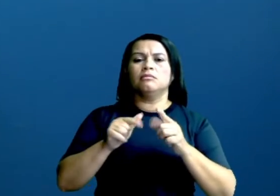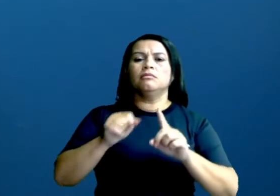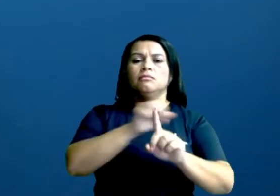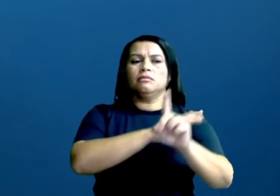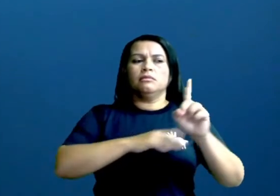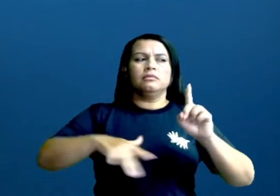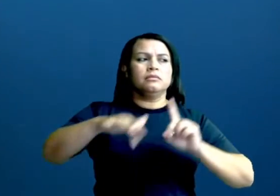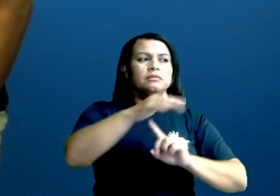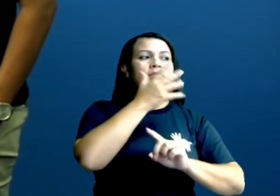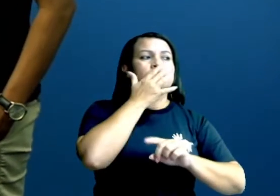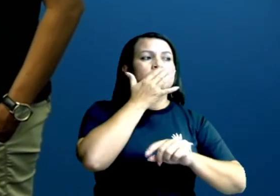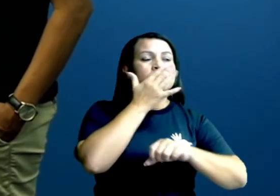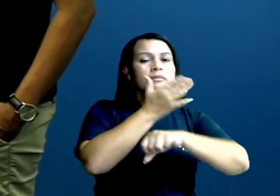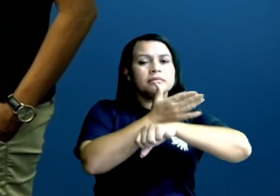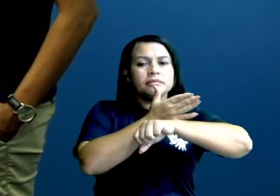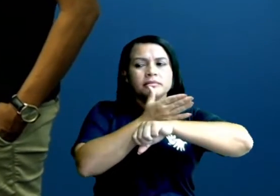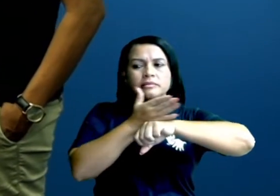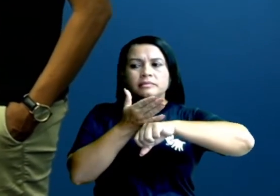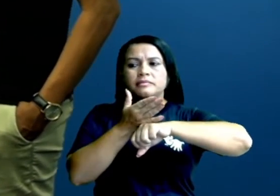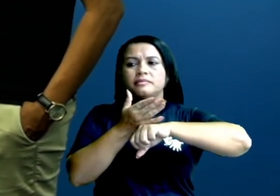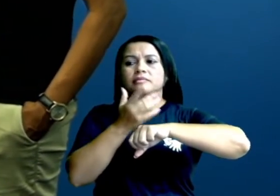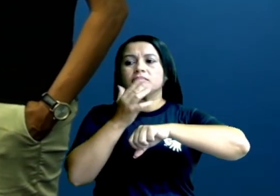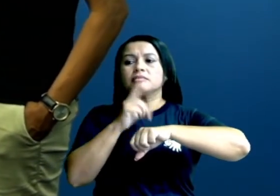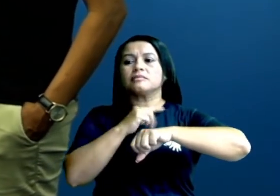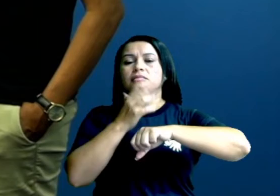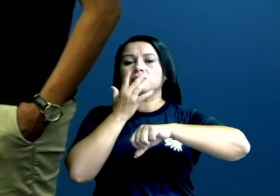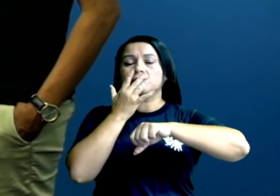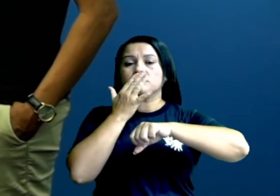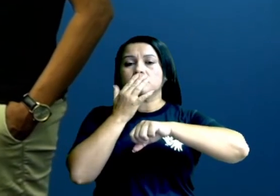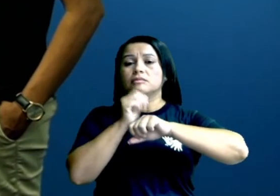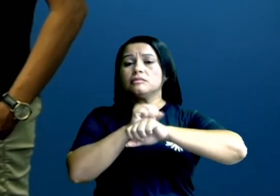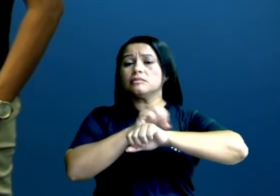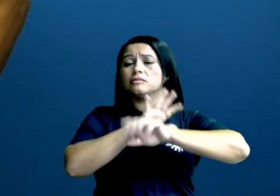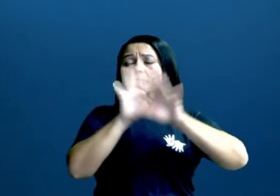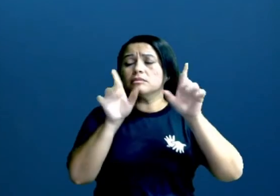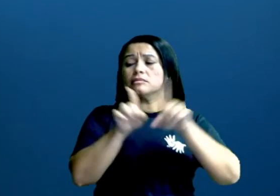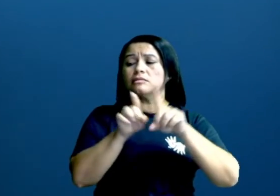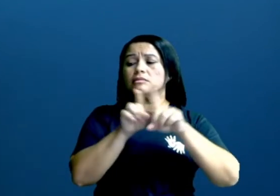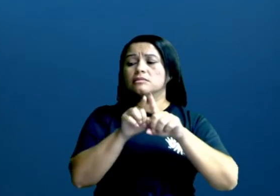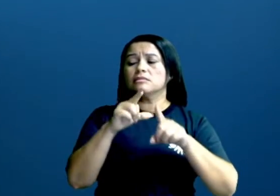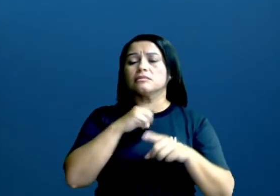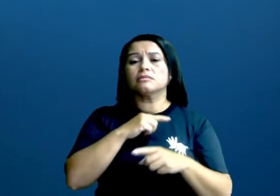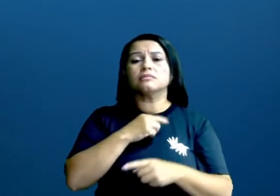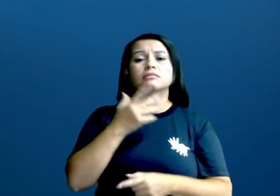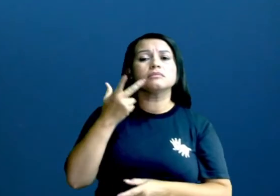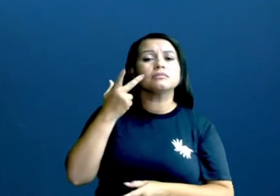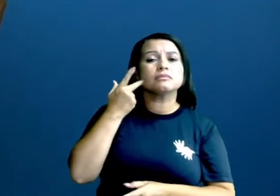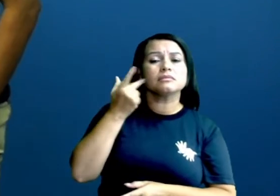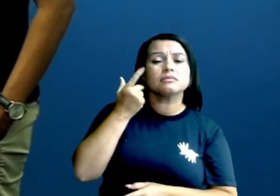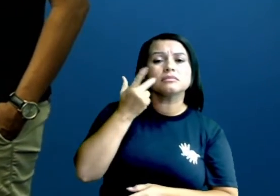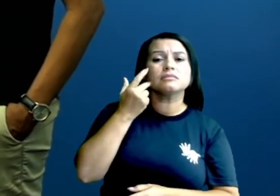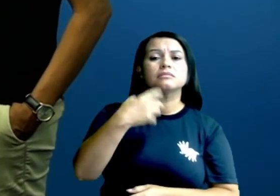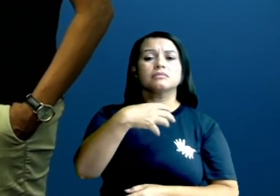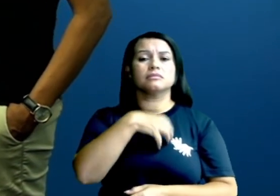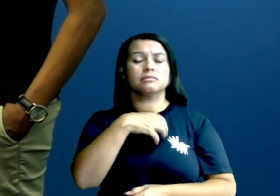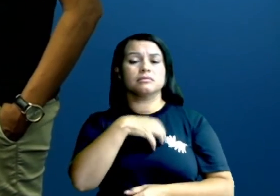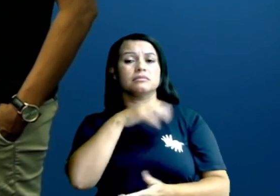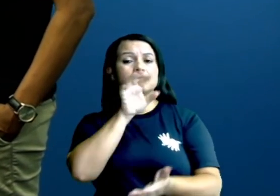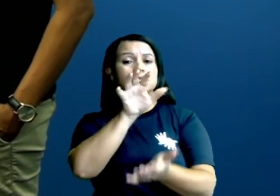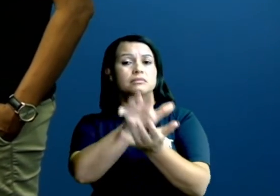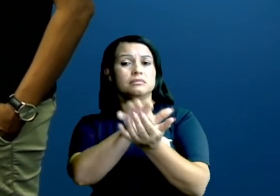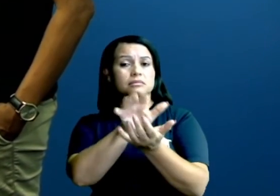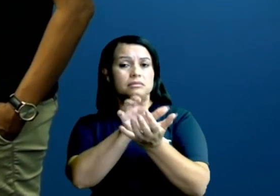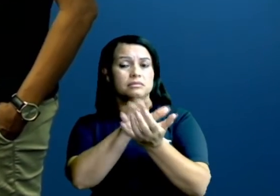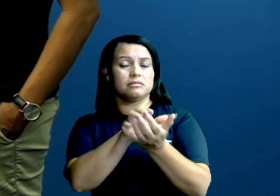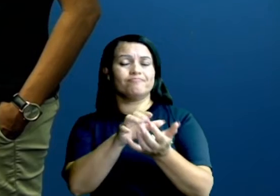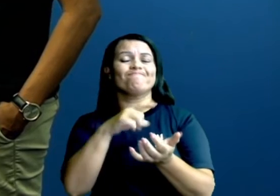cor mais clarinha, e os estados da Bahia, Ceará, Piauí e Pernambuco, eu destaquei aqui como sendo aqueles que mais contribuíram nos últimos anos